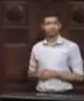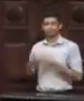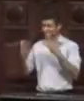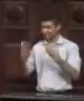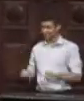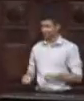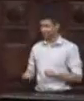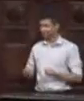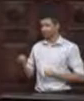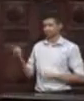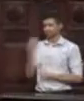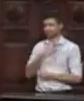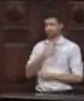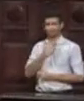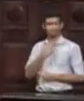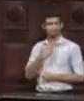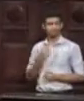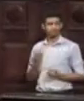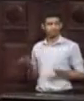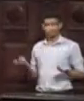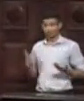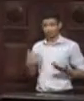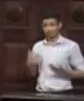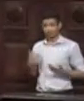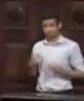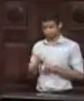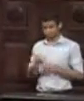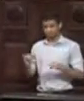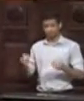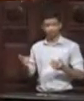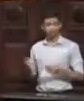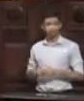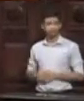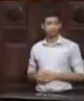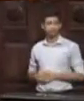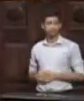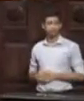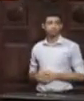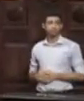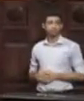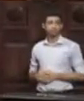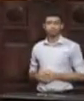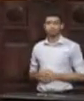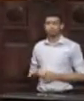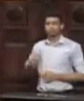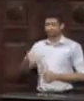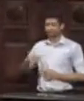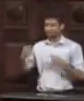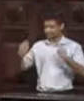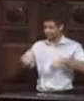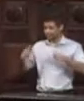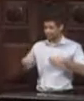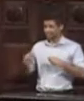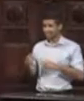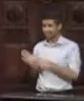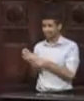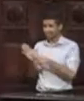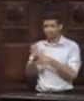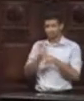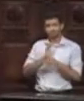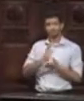inconstitucionalidade. Então eu vejo como é que nós estamos defendendo uma coisa que é inconstitucional. Já começa por